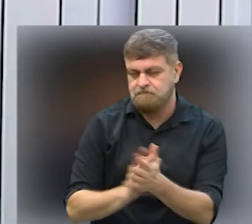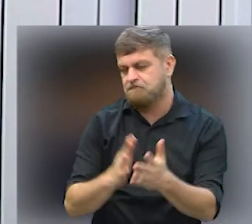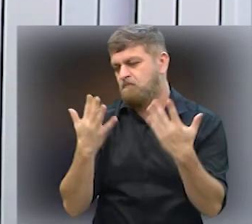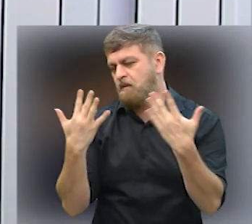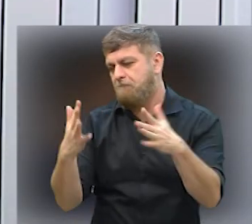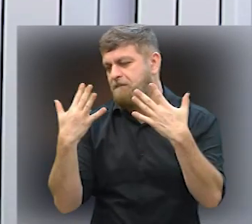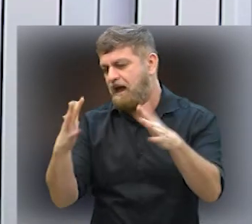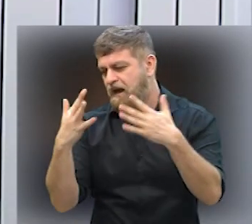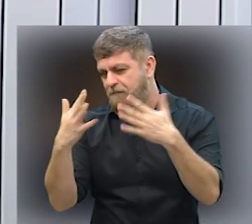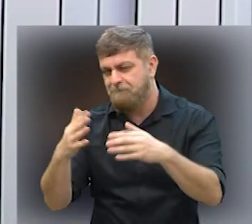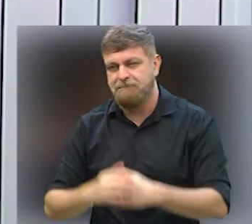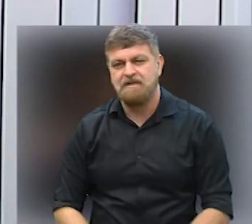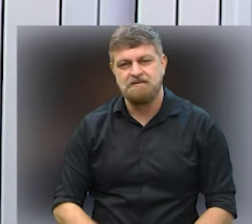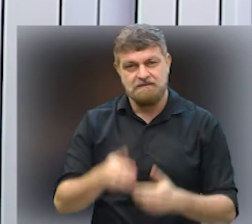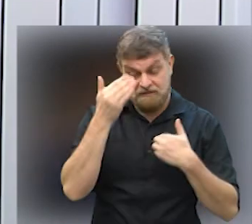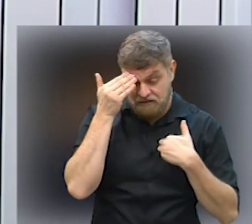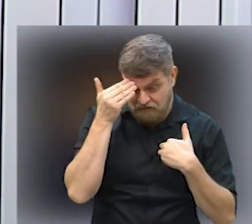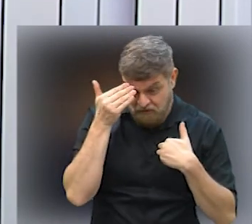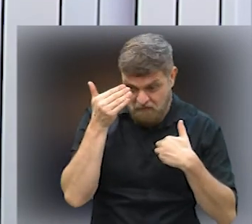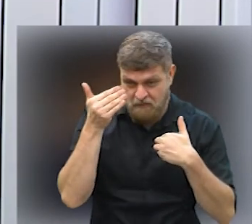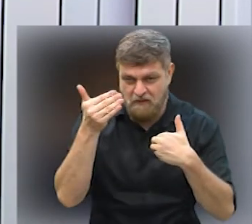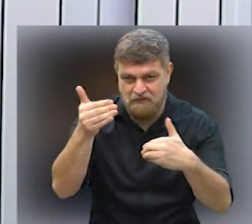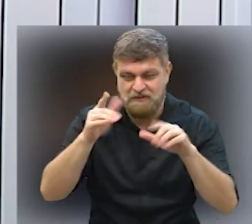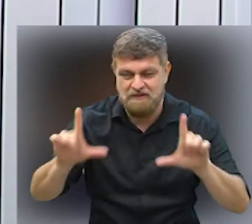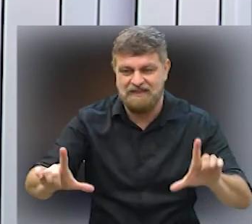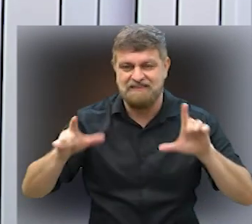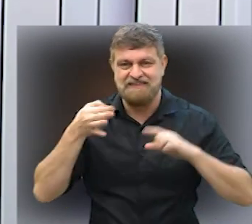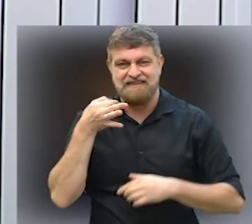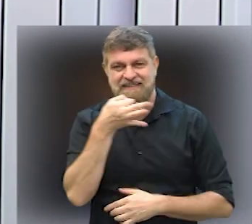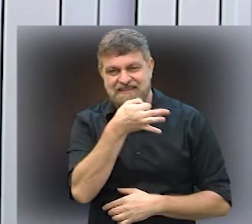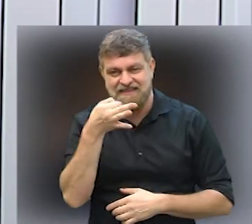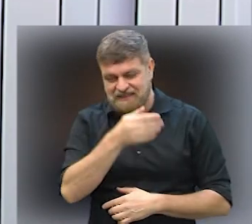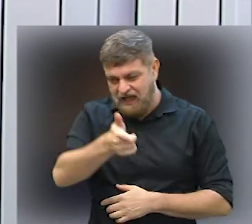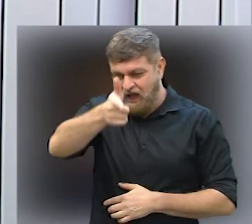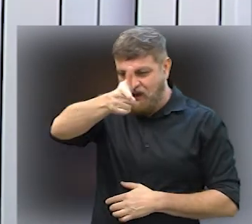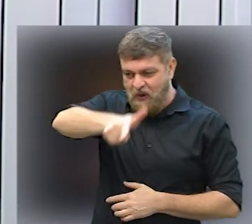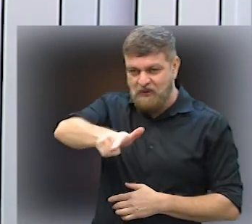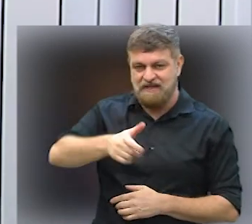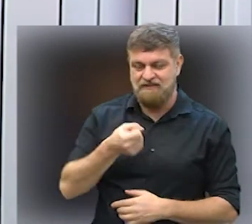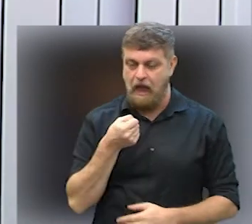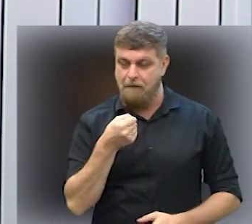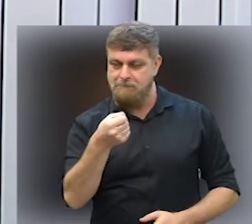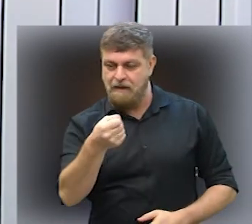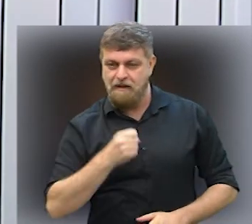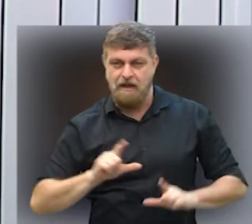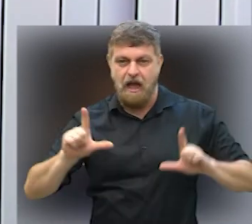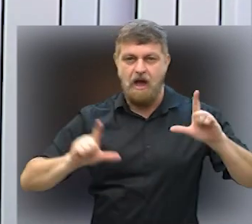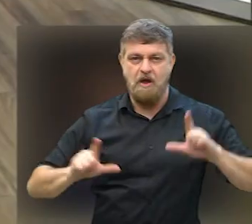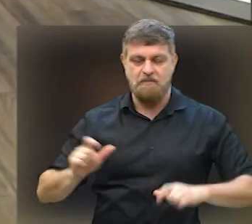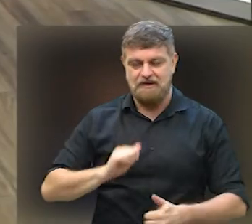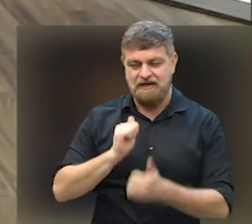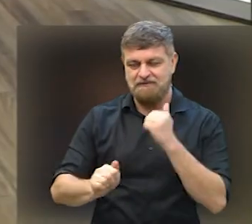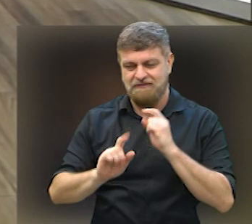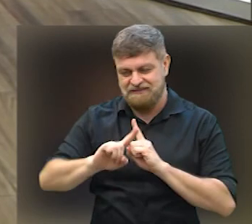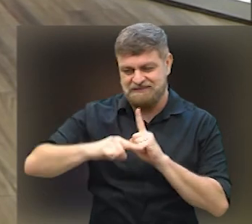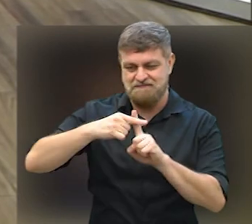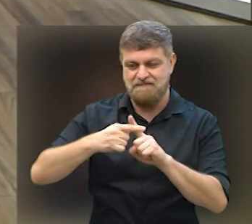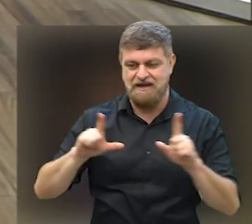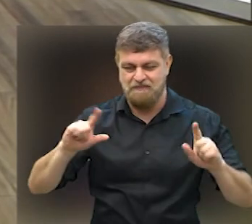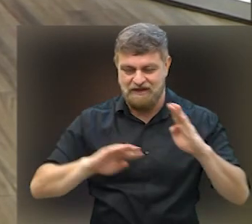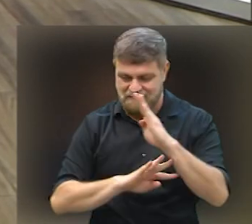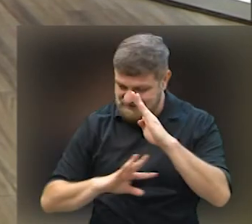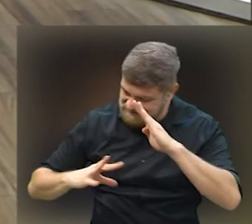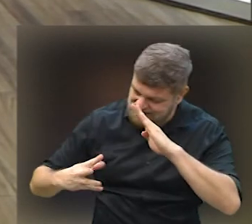Aretha Duarte. Muito obrigado pela disponibilidade mais uma vez, por essa entrevista aqui no Mais Esportes, no Câmara